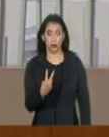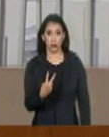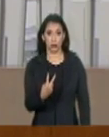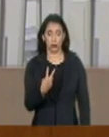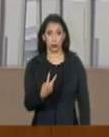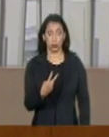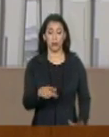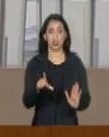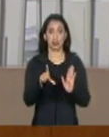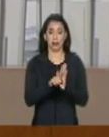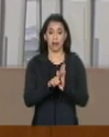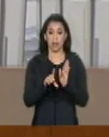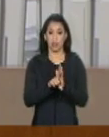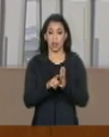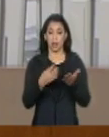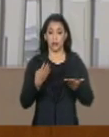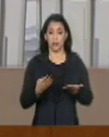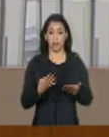legislaturas.